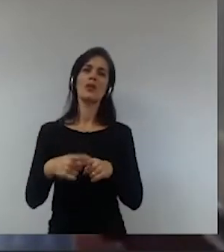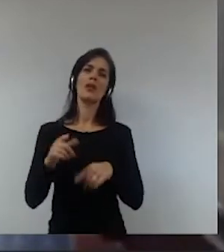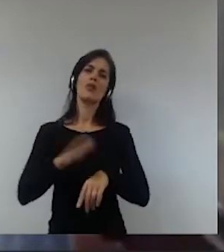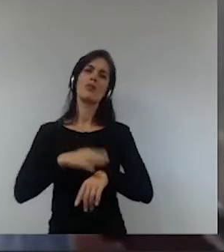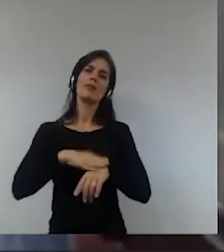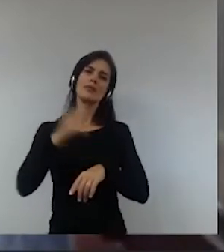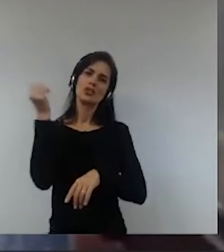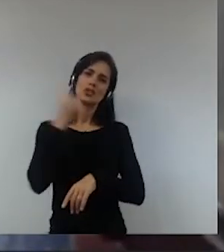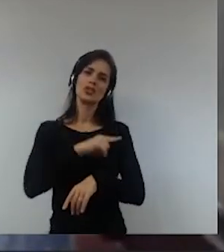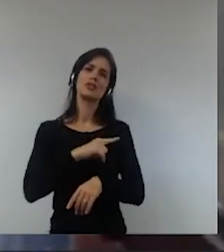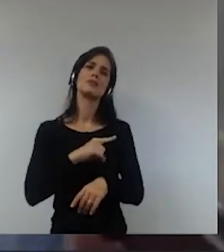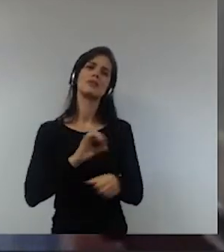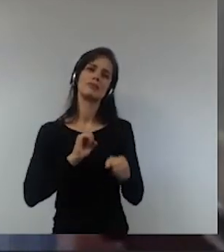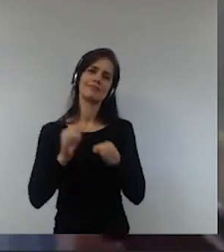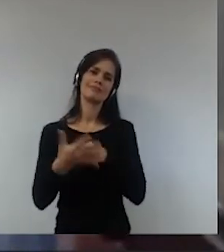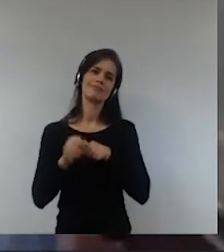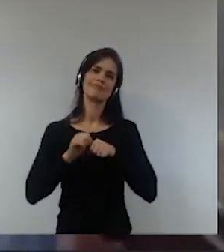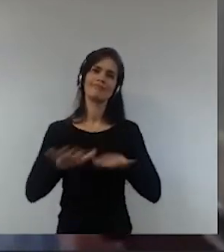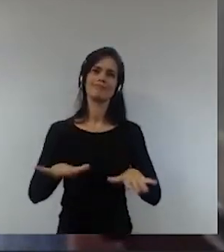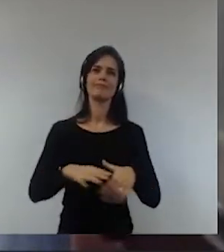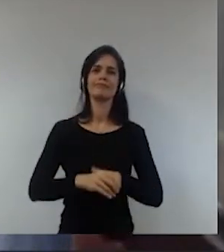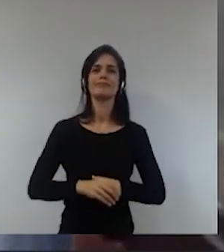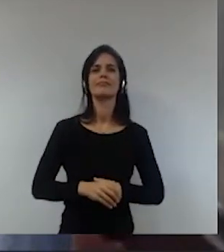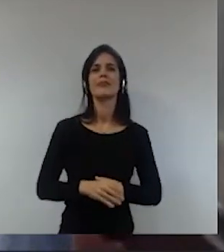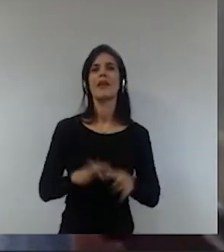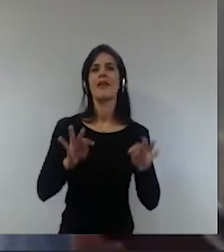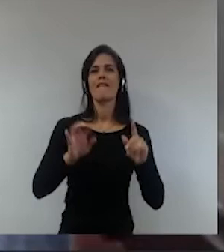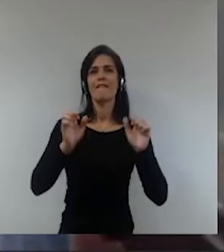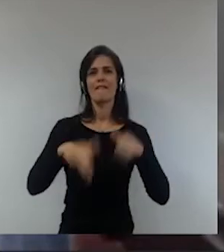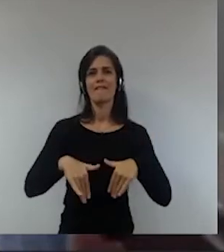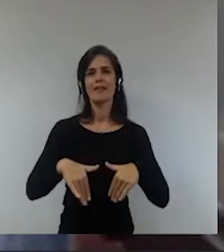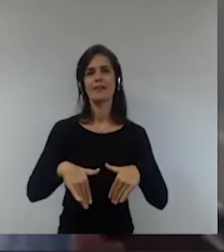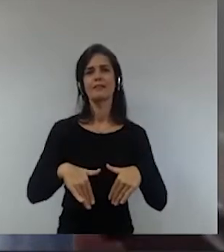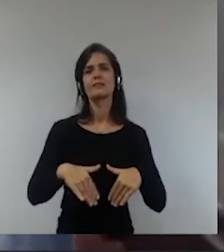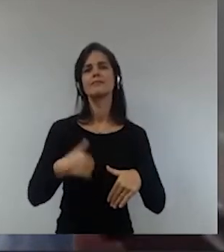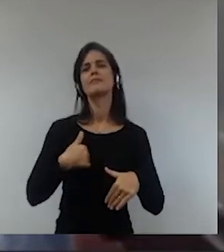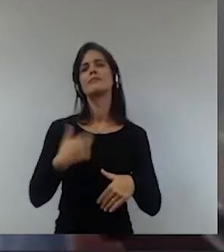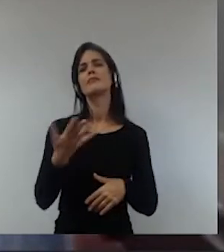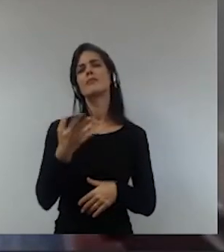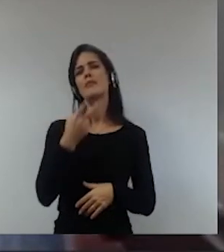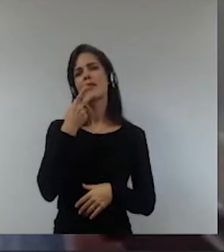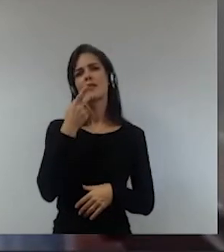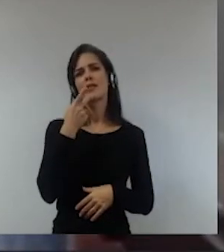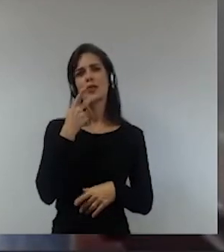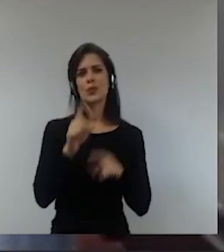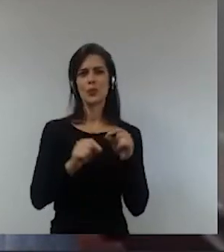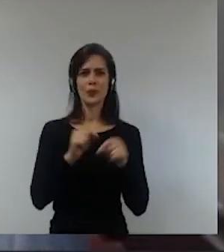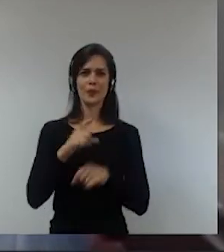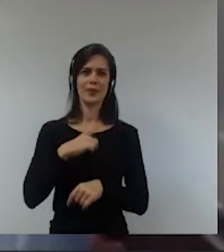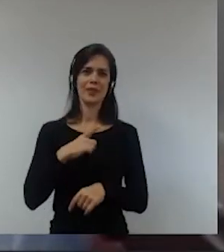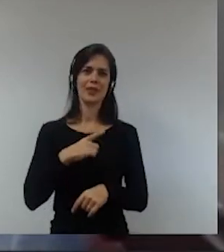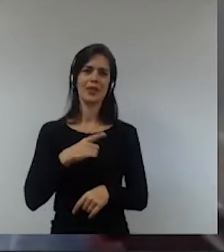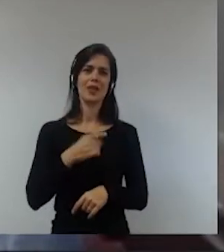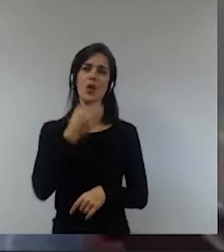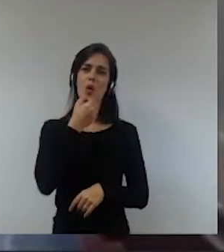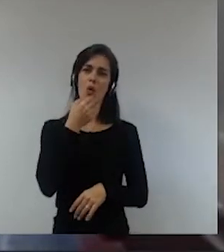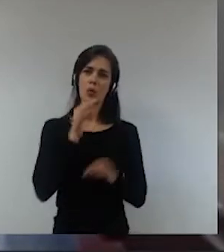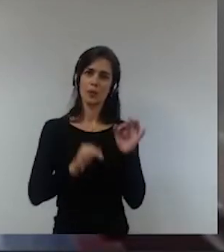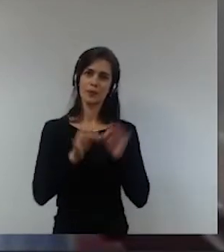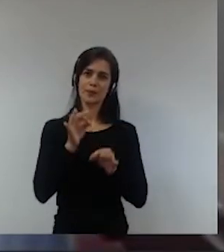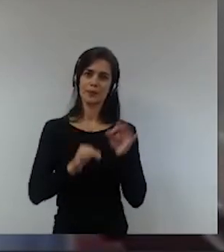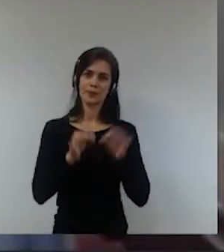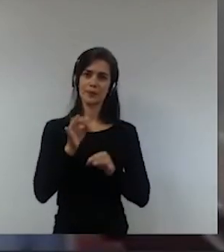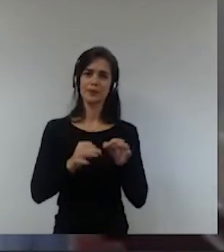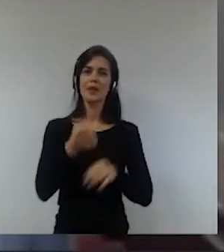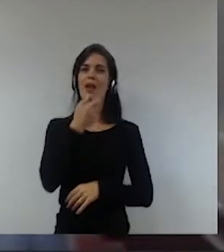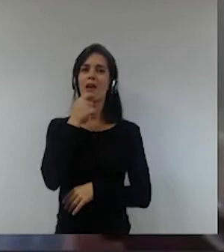em virtude desta pandemia. Para finalizar, eu gostaria de dizer que há o jurista britânico Richard Susskind,